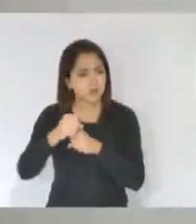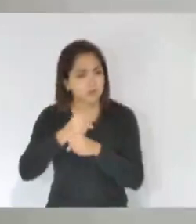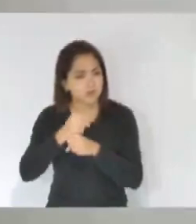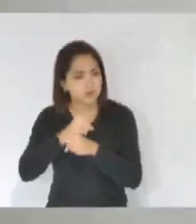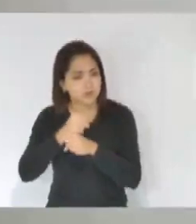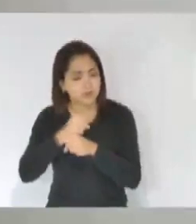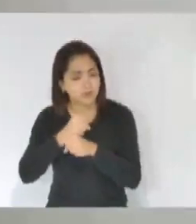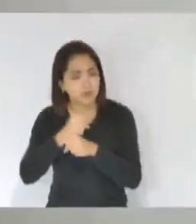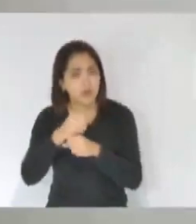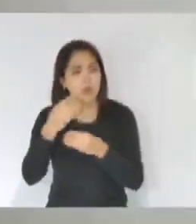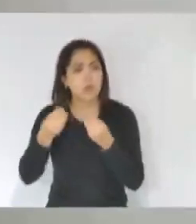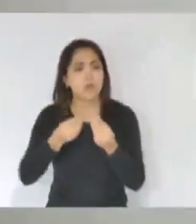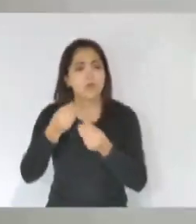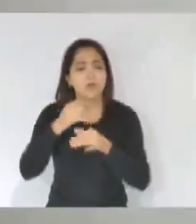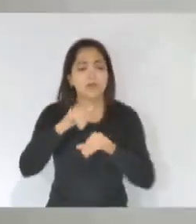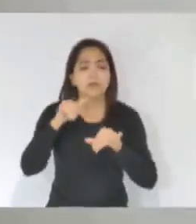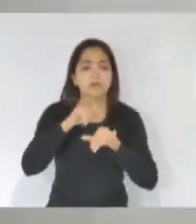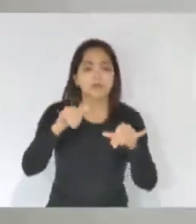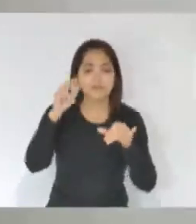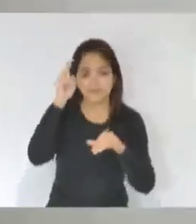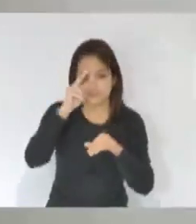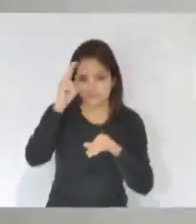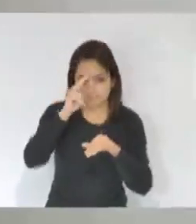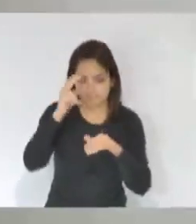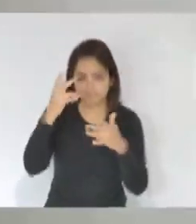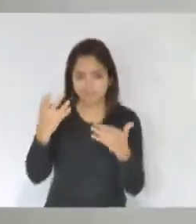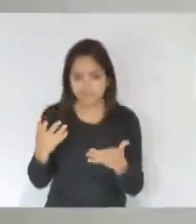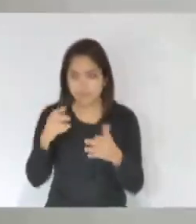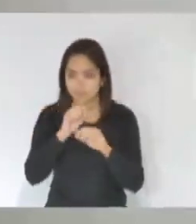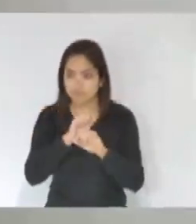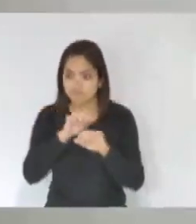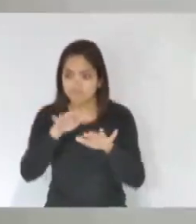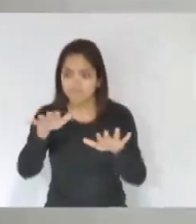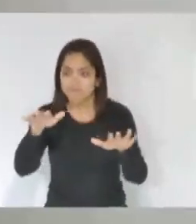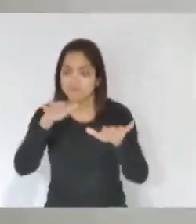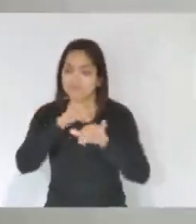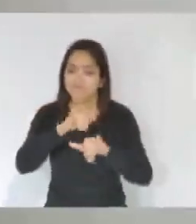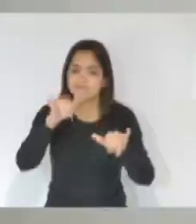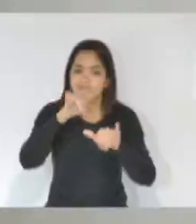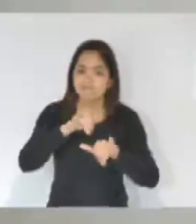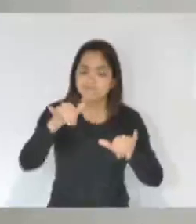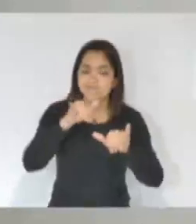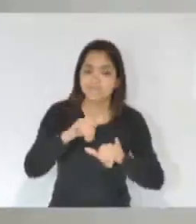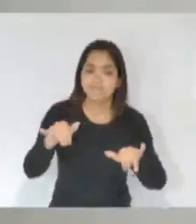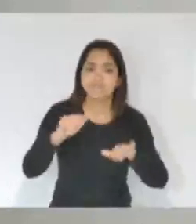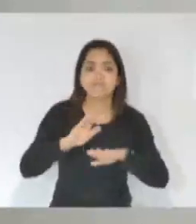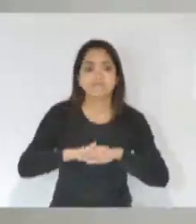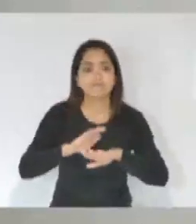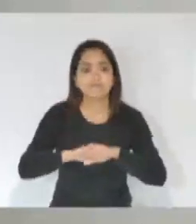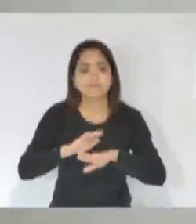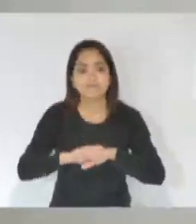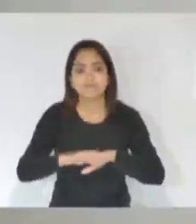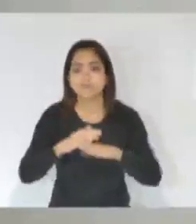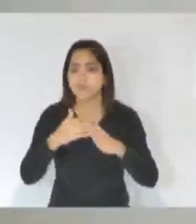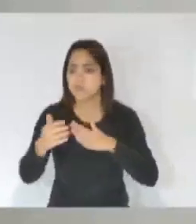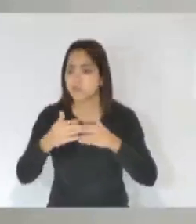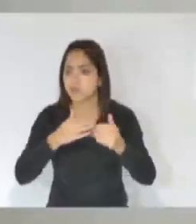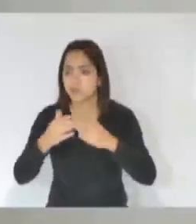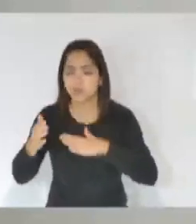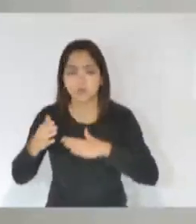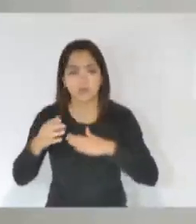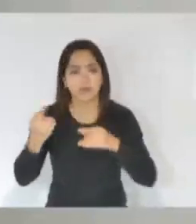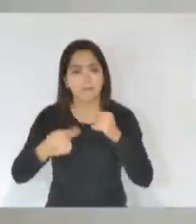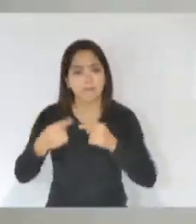as campanhas, como eram feitas as divulgações a respeito dos atos de qualquer ente político ou